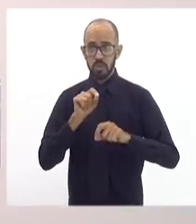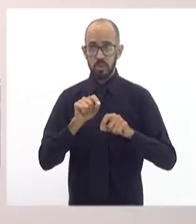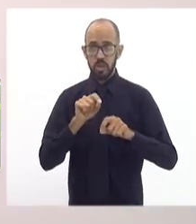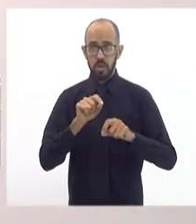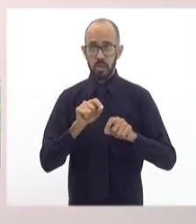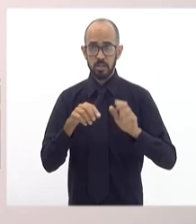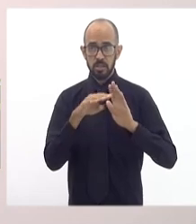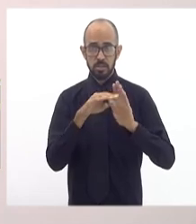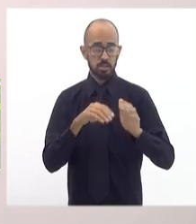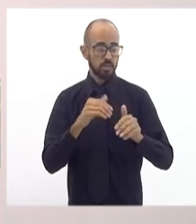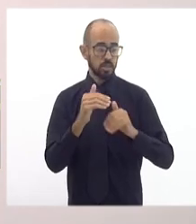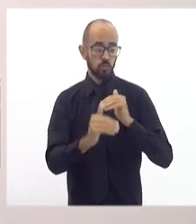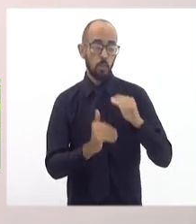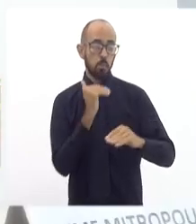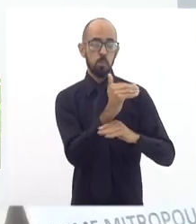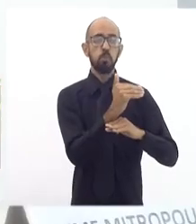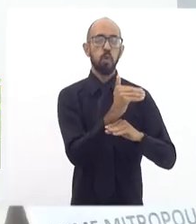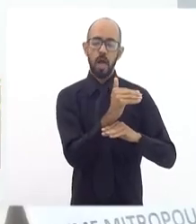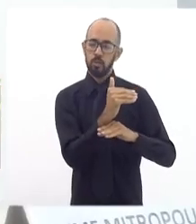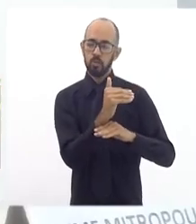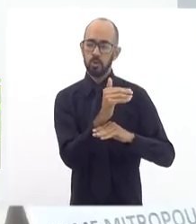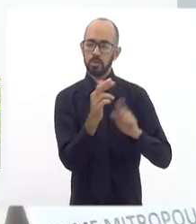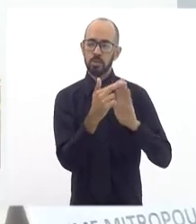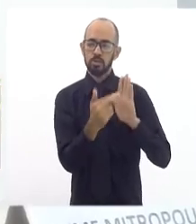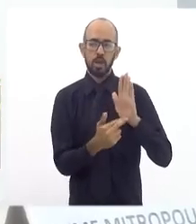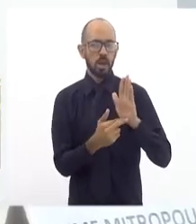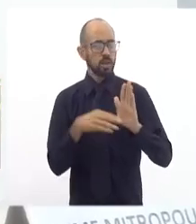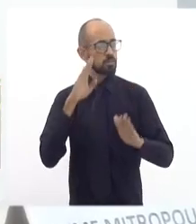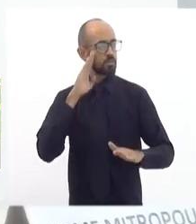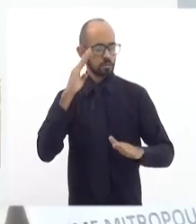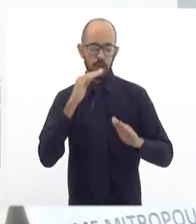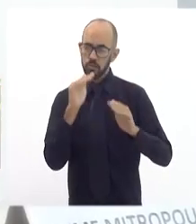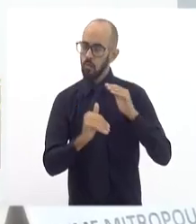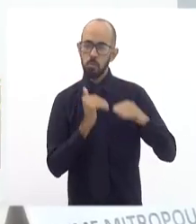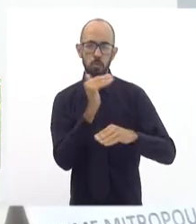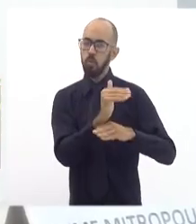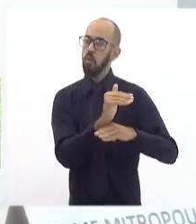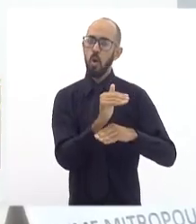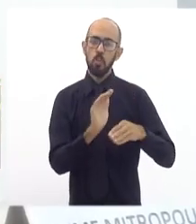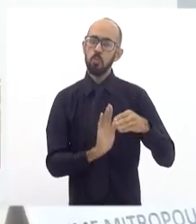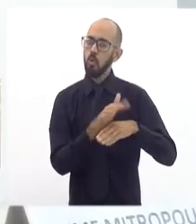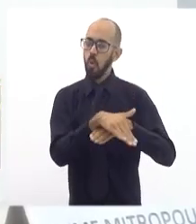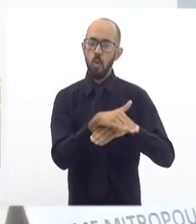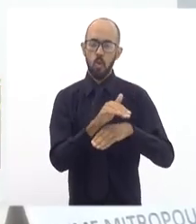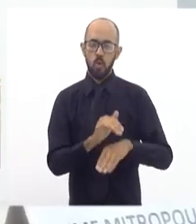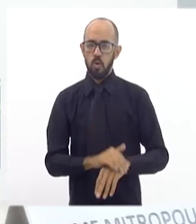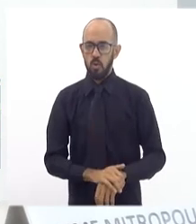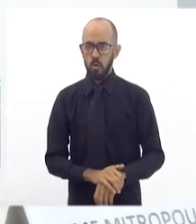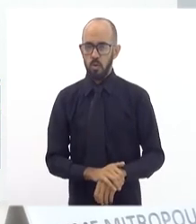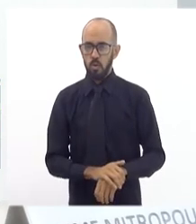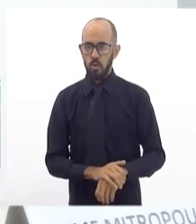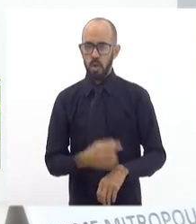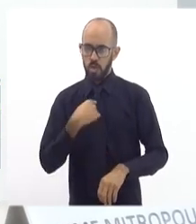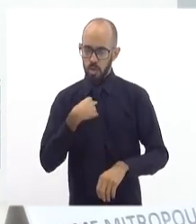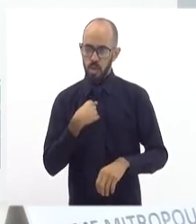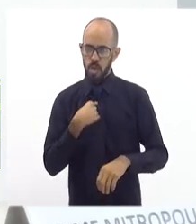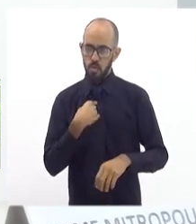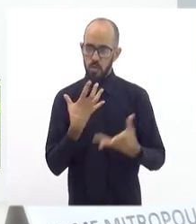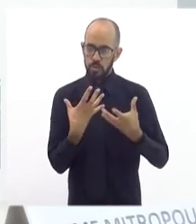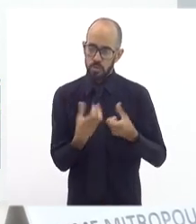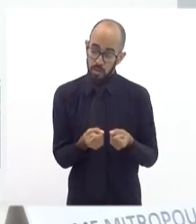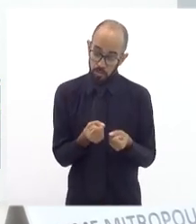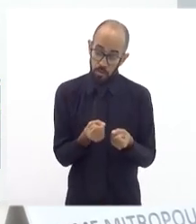foram suprimidas esses requisitos fundamentais seja lá em qual estudo for eu admite por